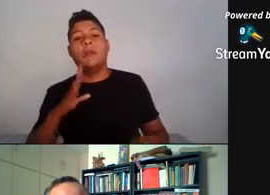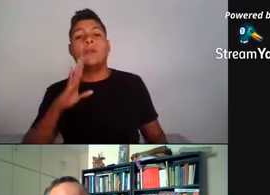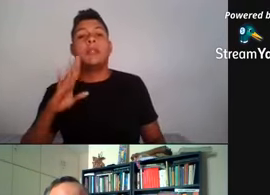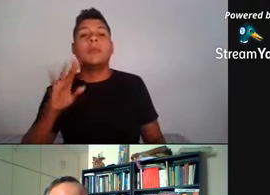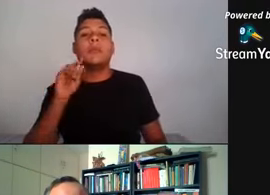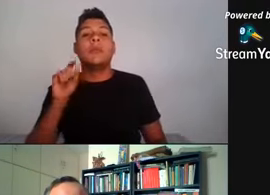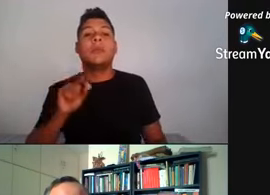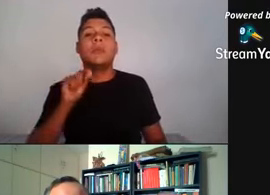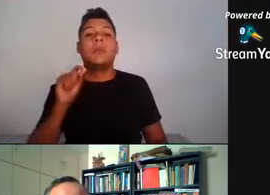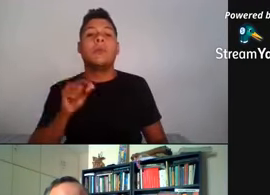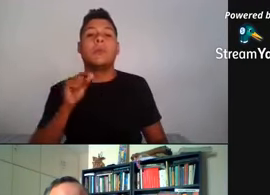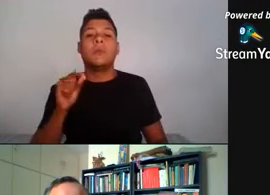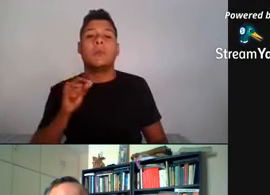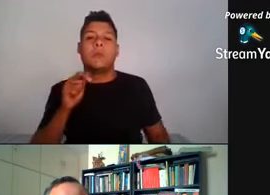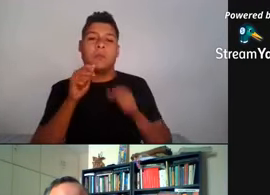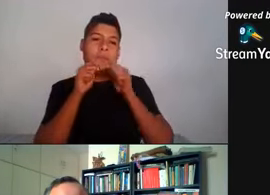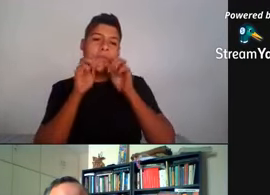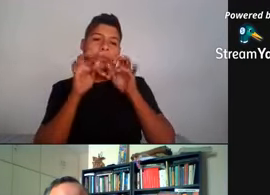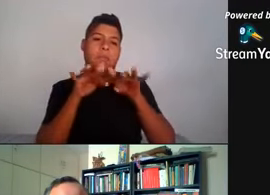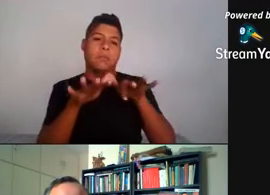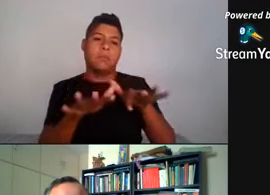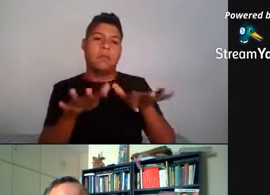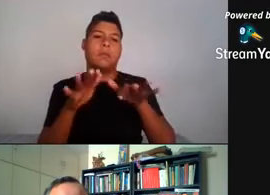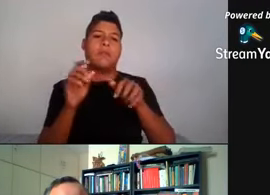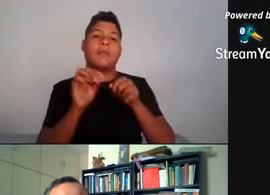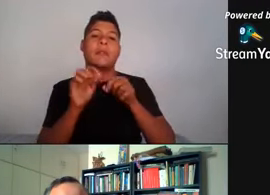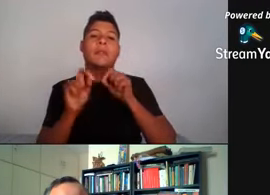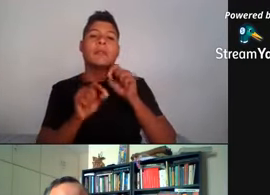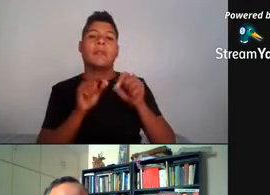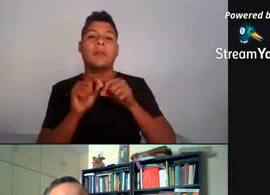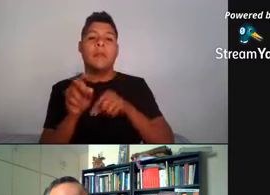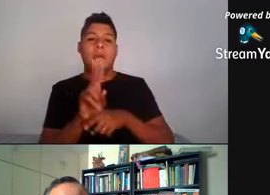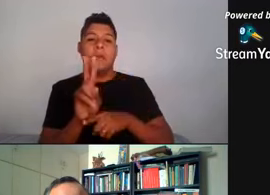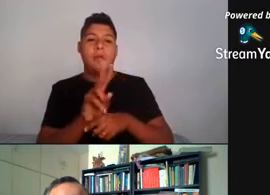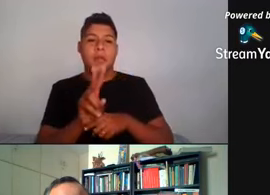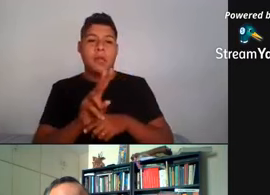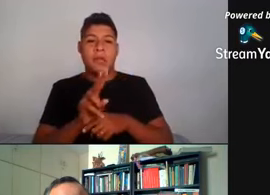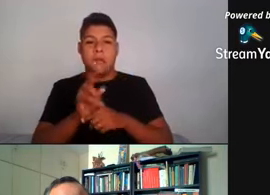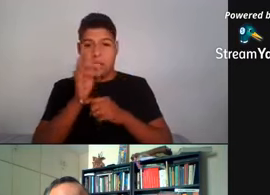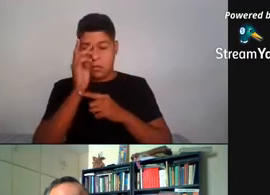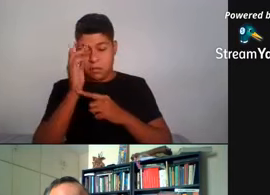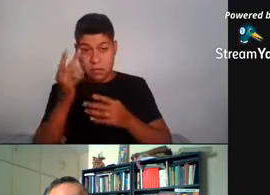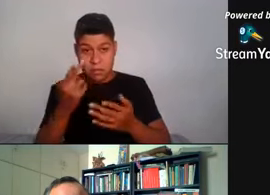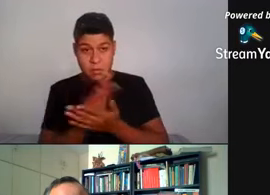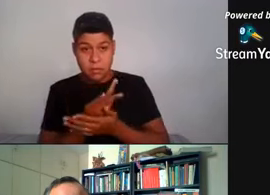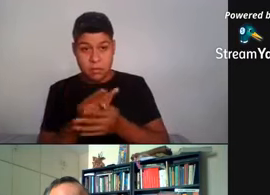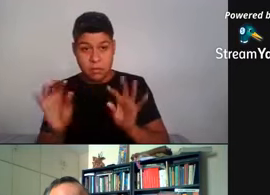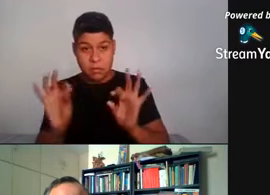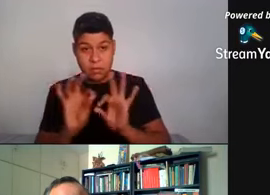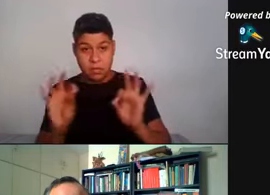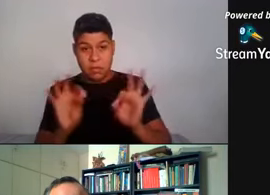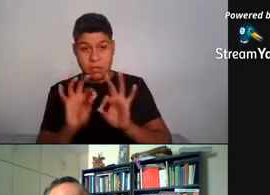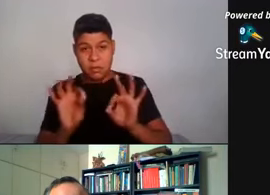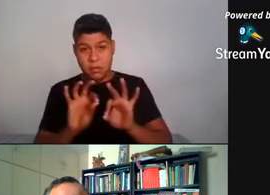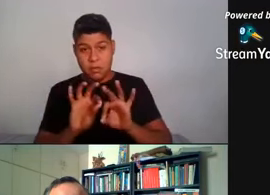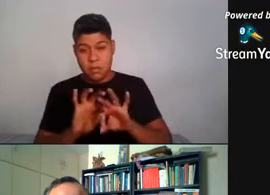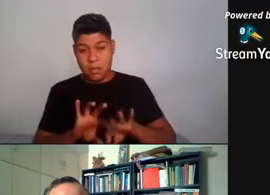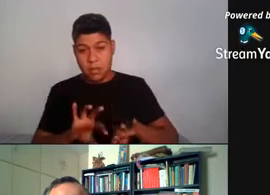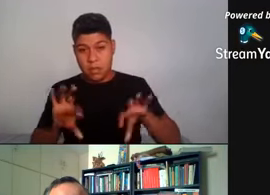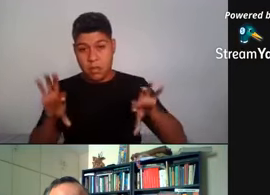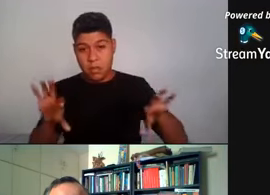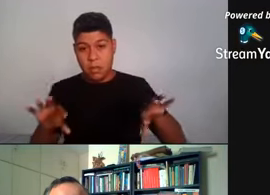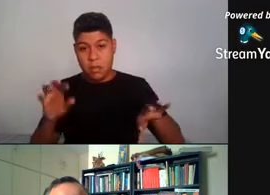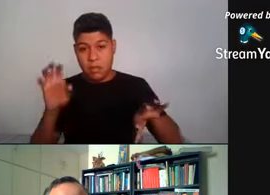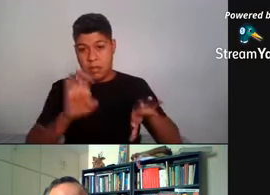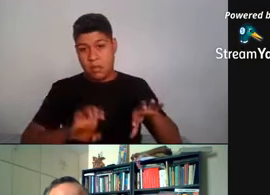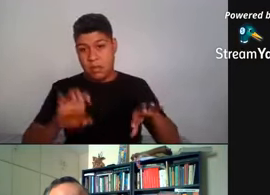no âmbito dessa pandemia. O que nós estamos fazendo? Monitorando as entidades para não acontecer o extermínio que aconteceu na Europa